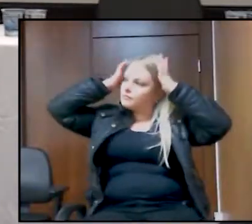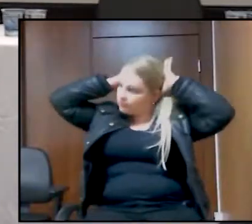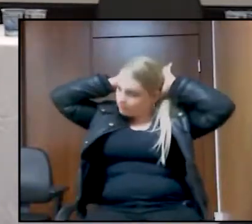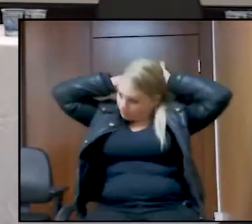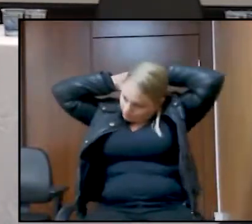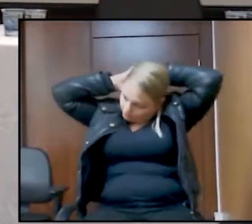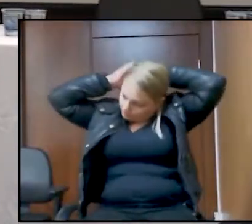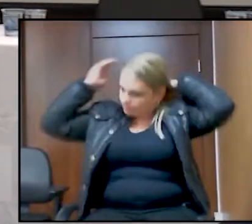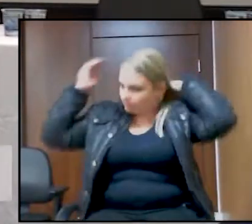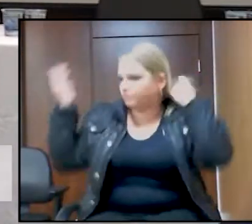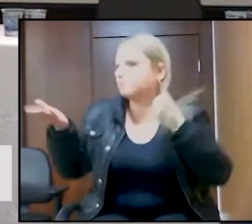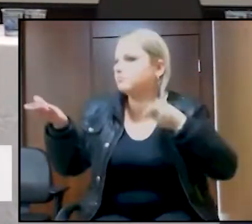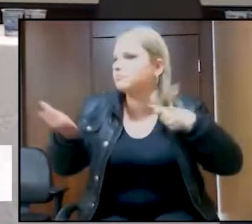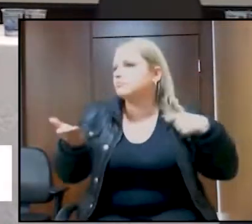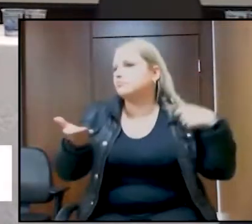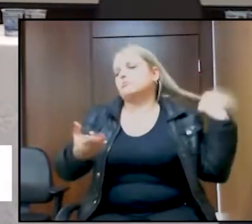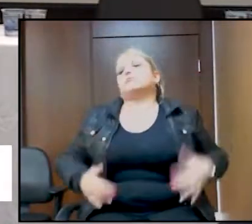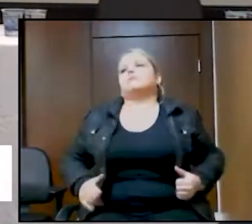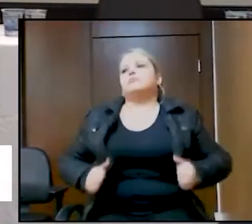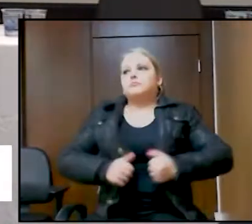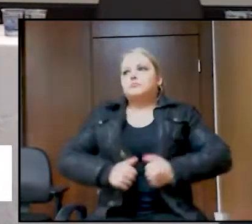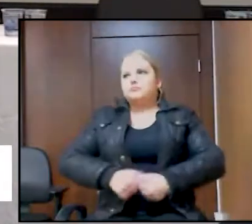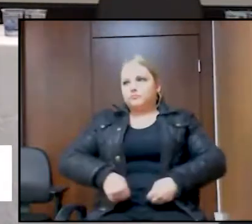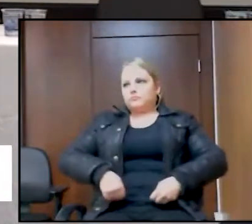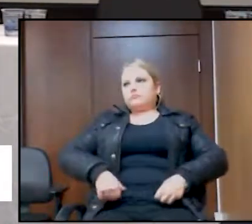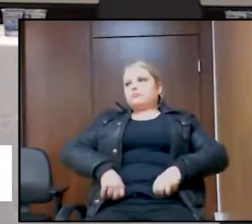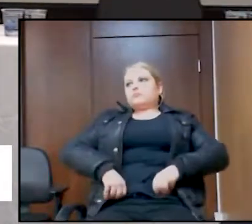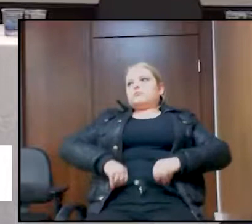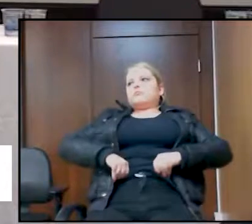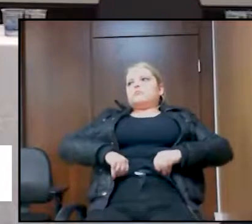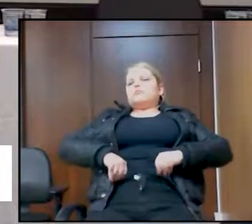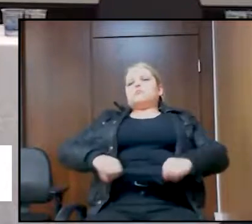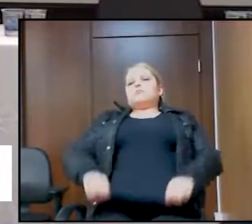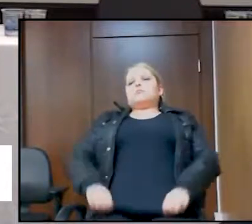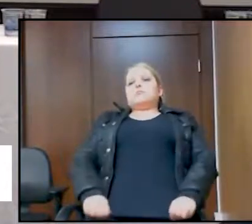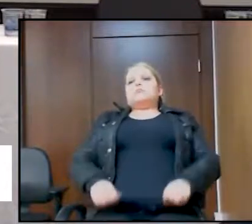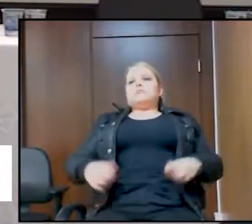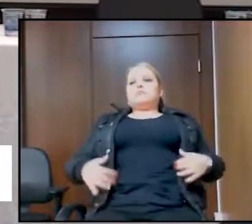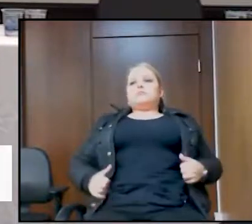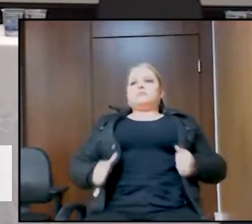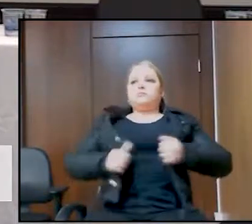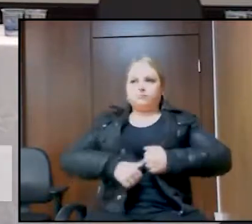Eu queria chamar agora o Tuca Munhoz para fazer sua fala.